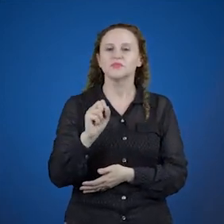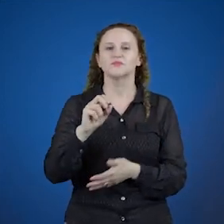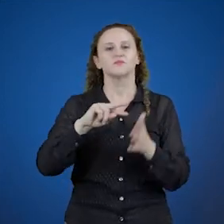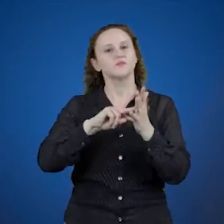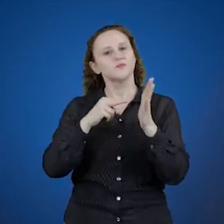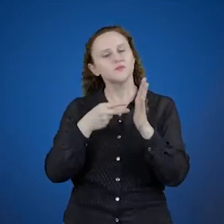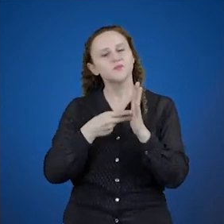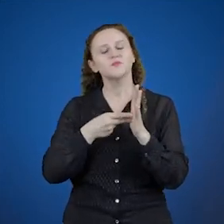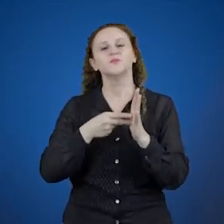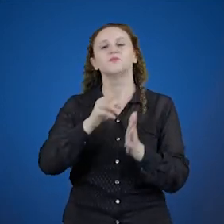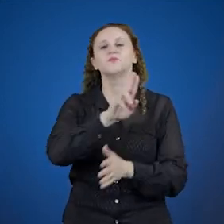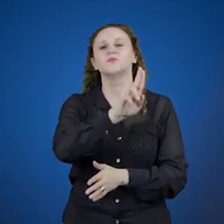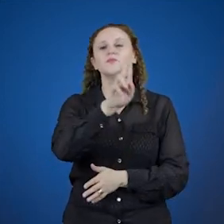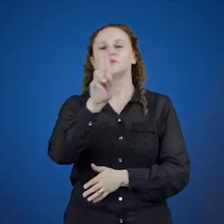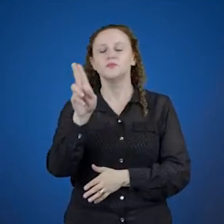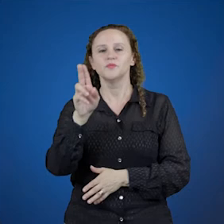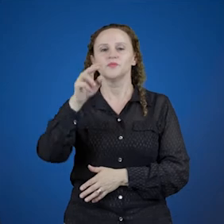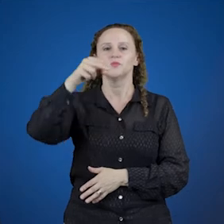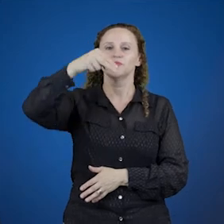genitivo